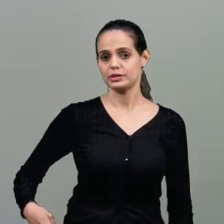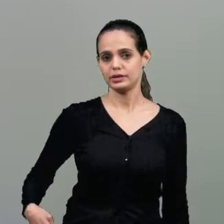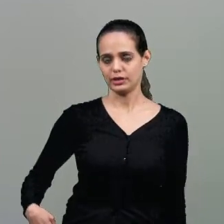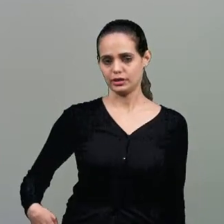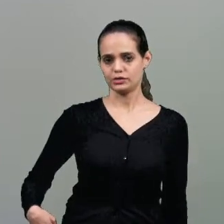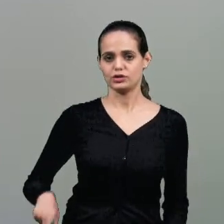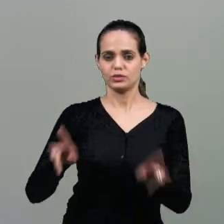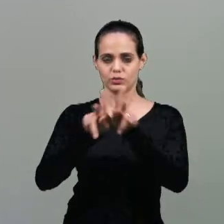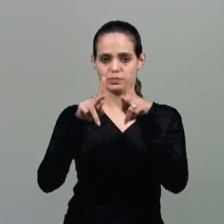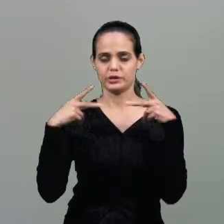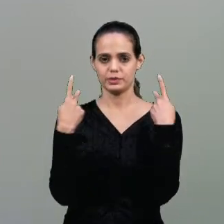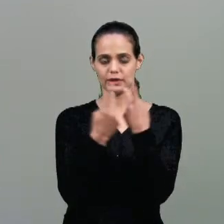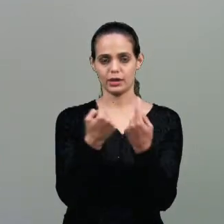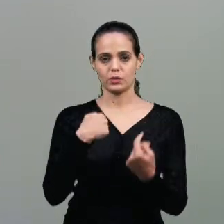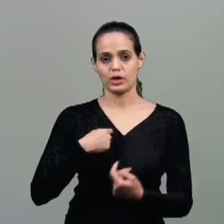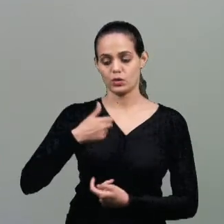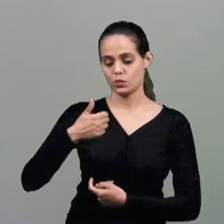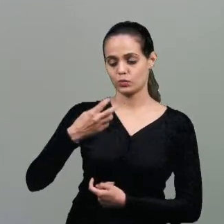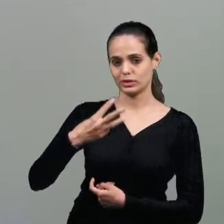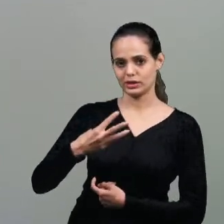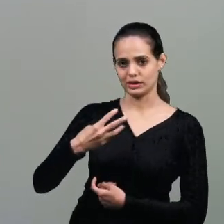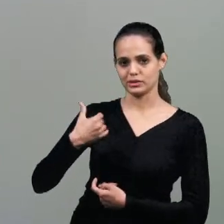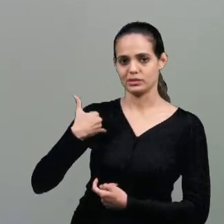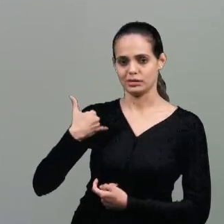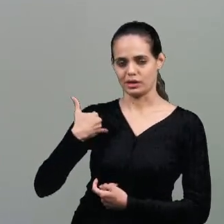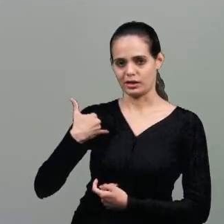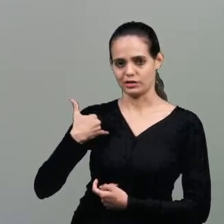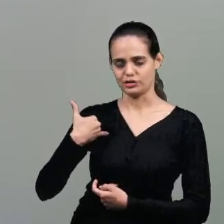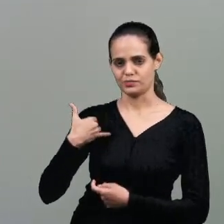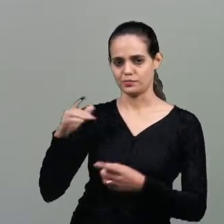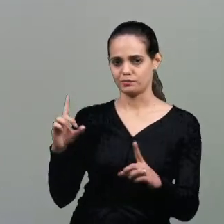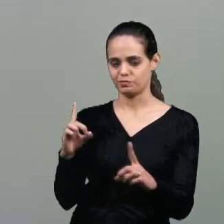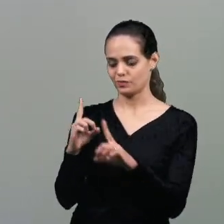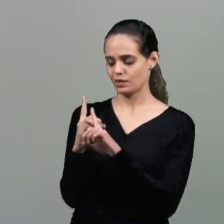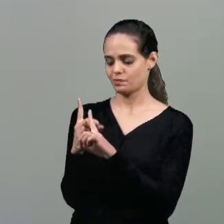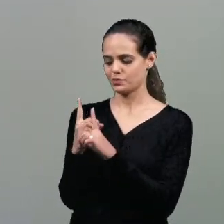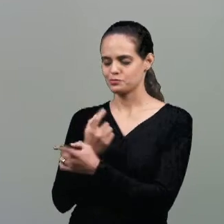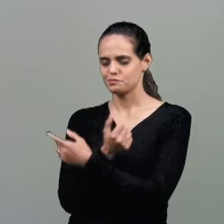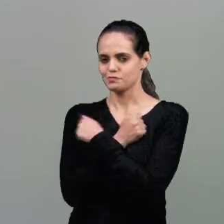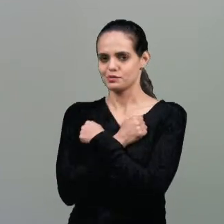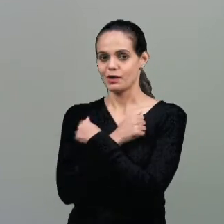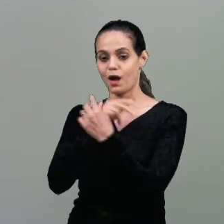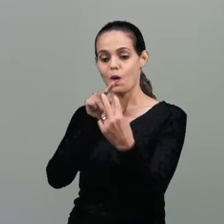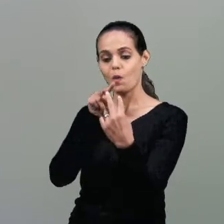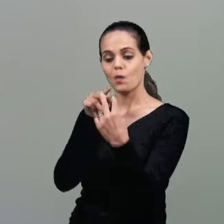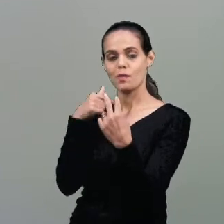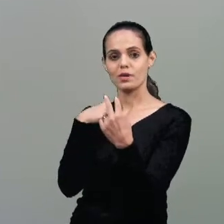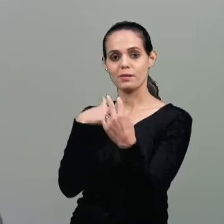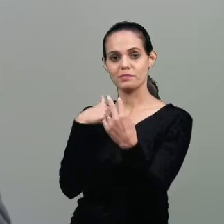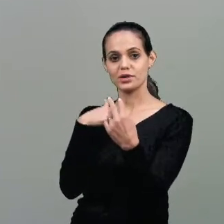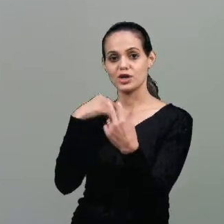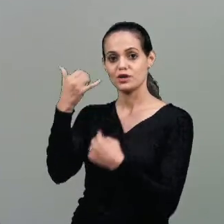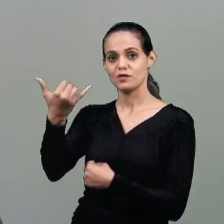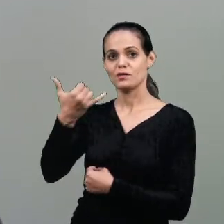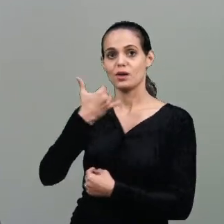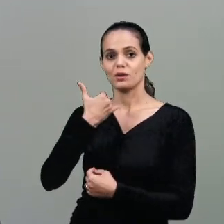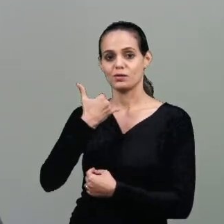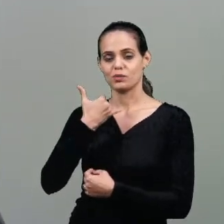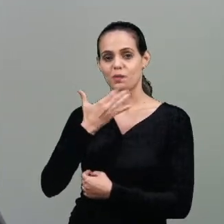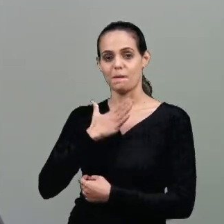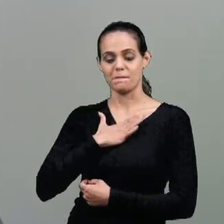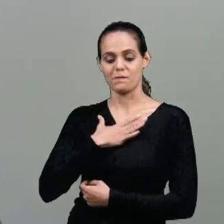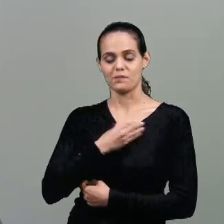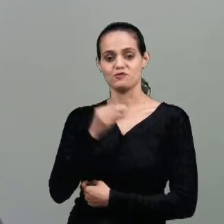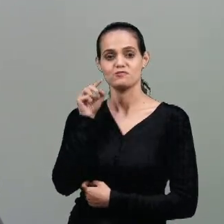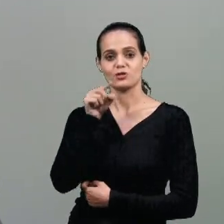idade, e o pastor Barros me deu um abraço e olhou para mim, olhou nos meus olhos e falou assim: meu filho, você vai ser pastor nessa